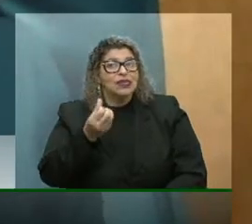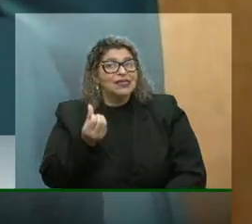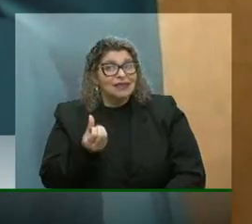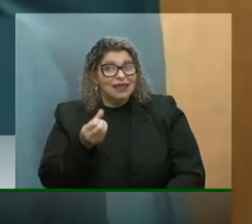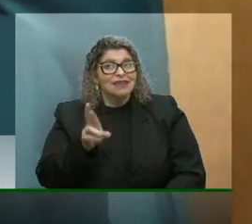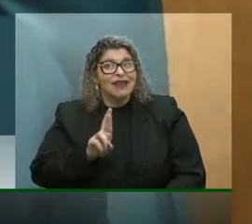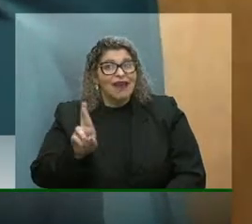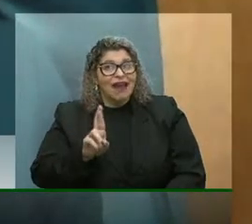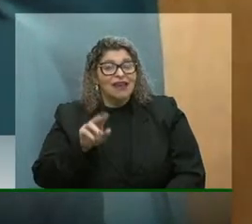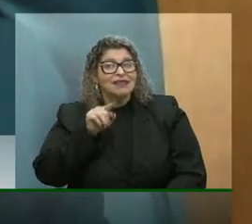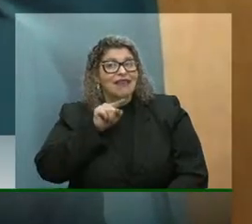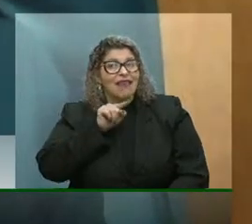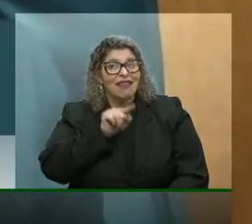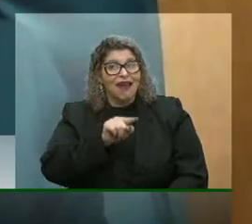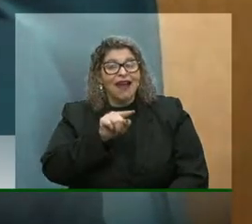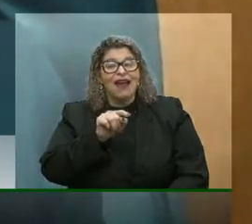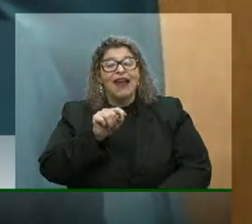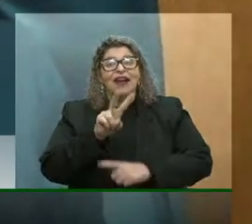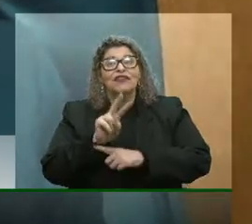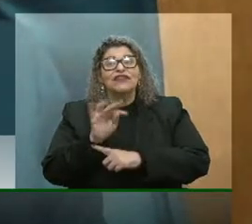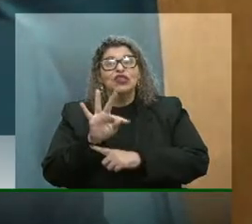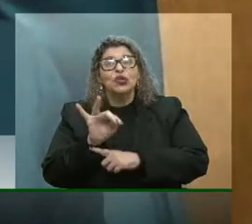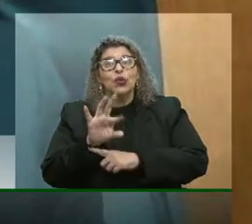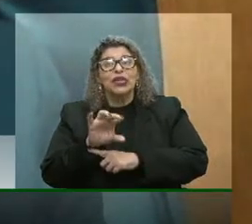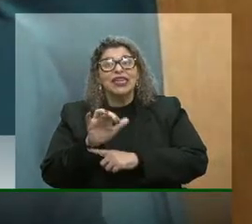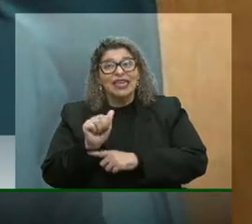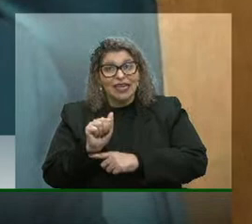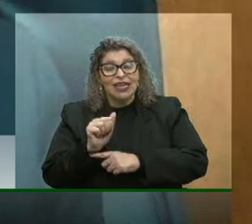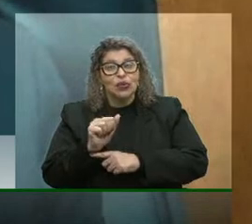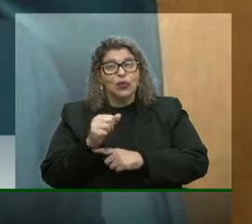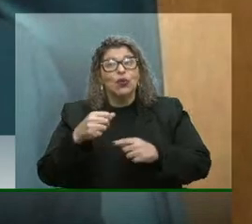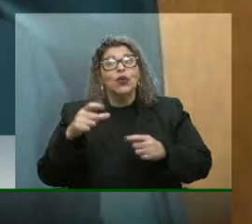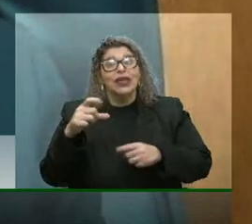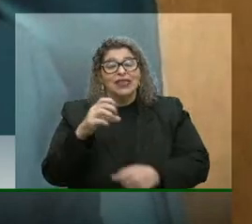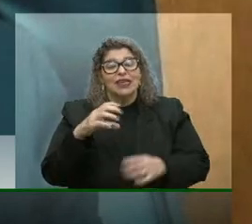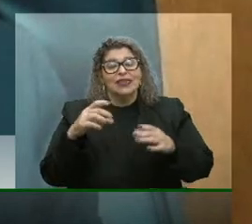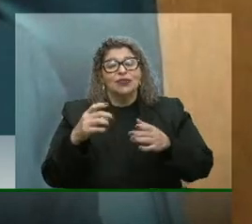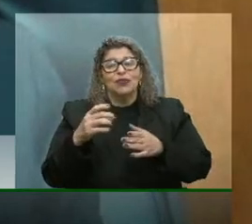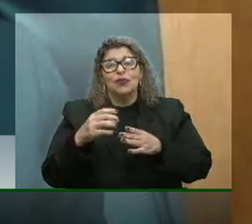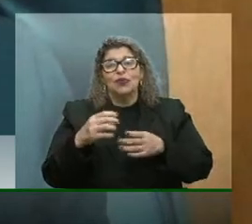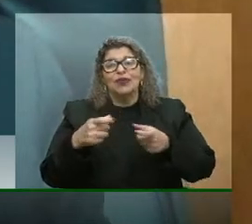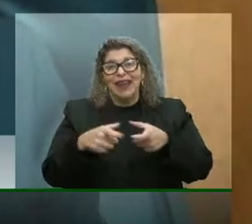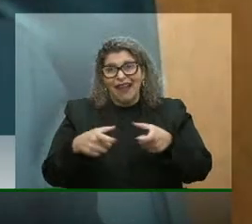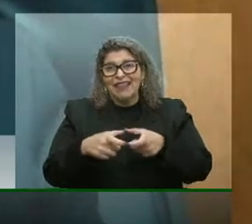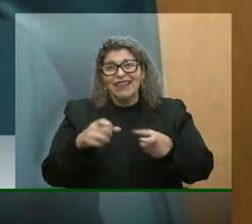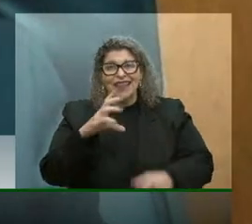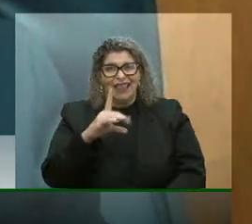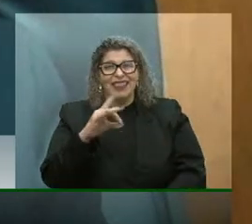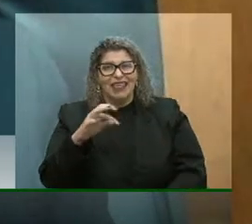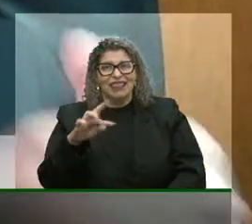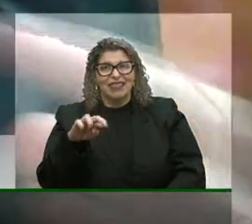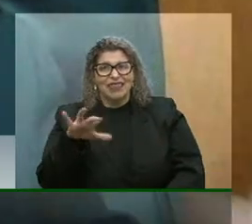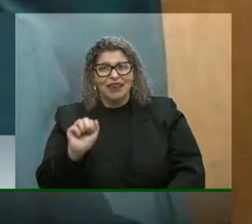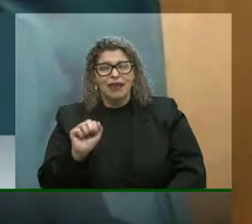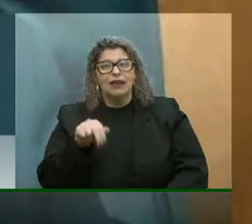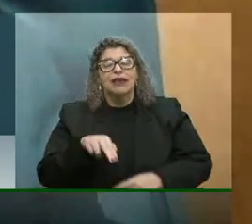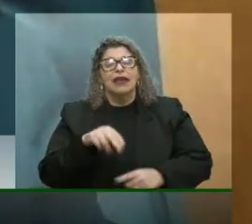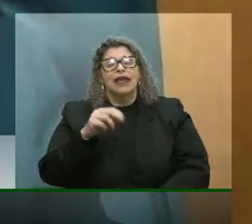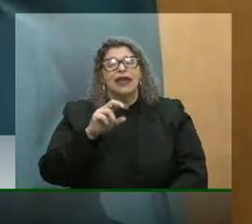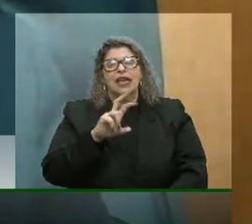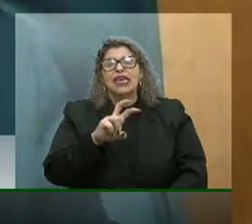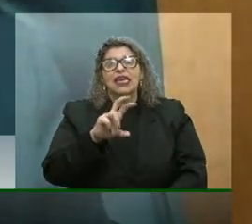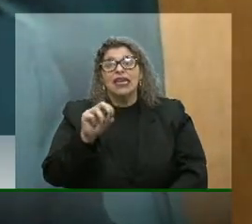em torno de R$500. São duas vistorias, uma para o DETRAN estadual e outra municipal. Então, o que a gente